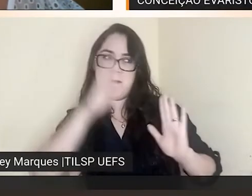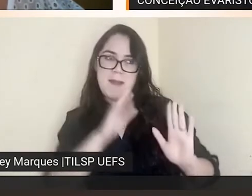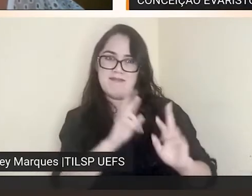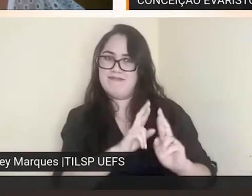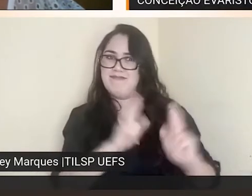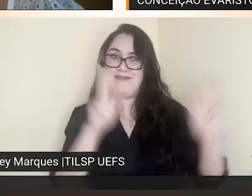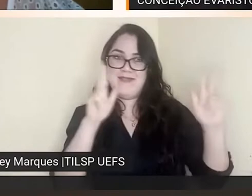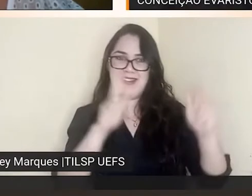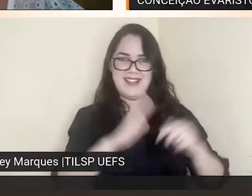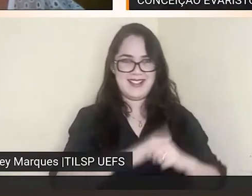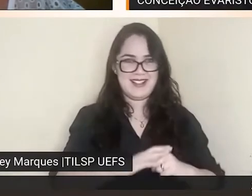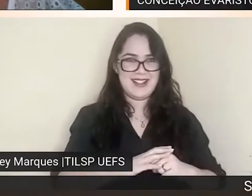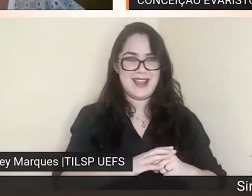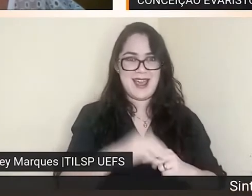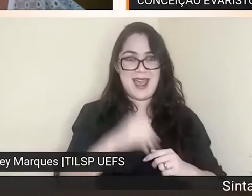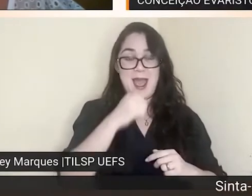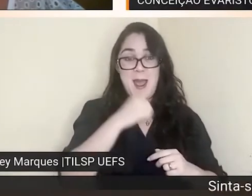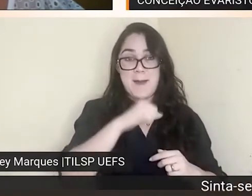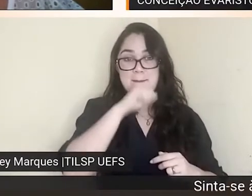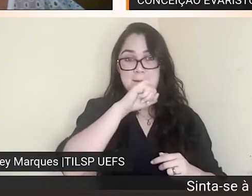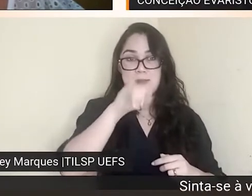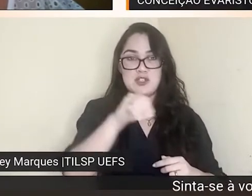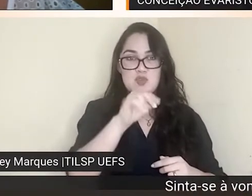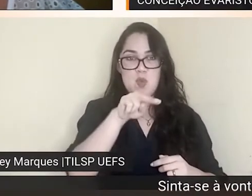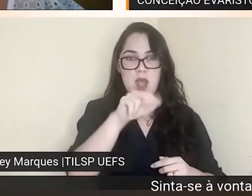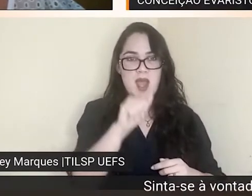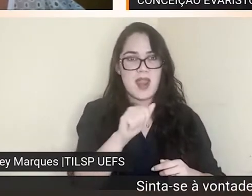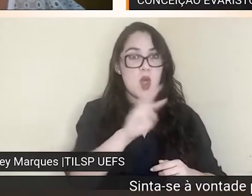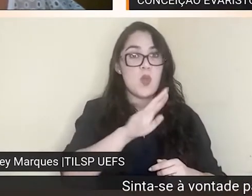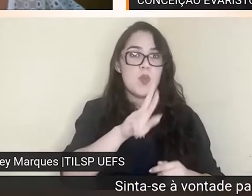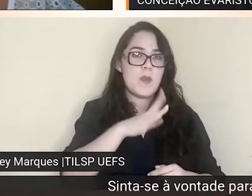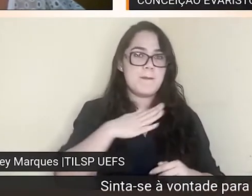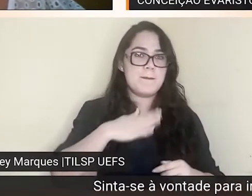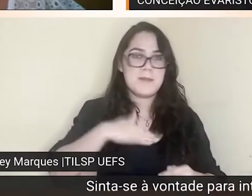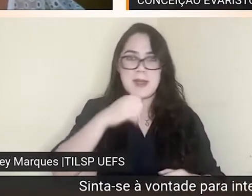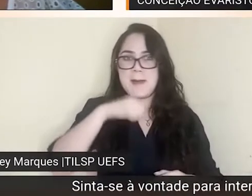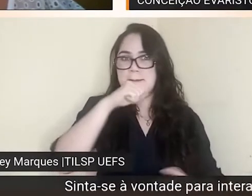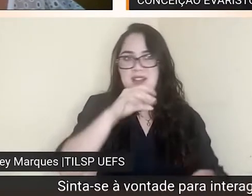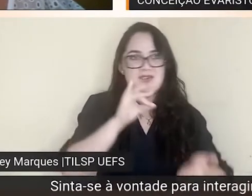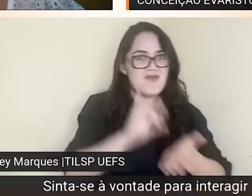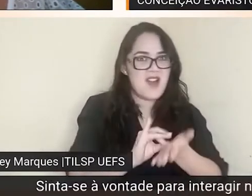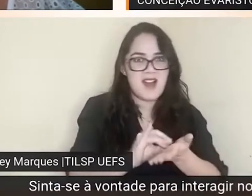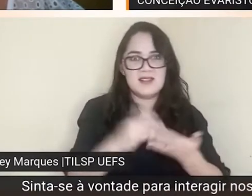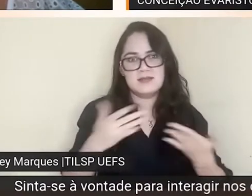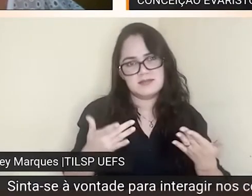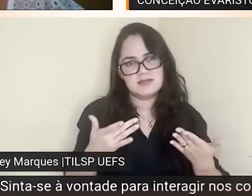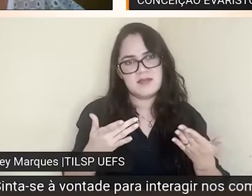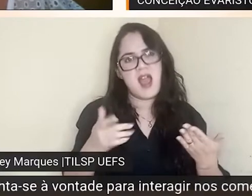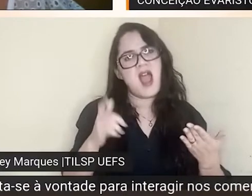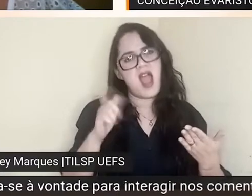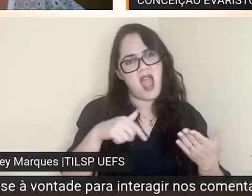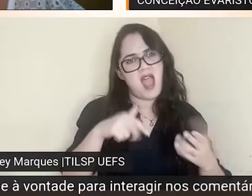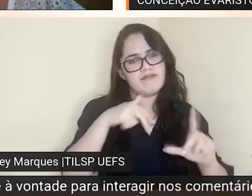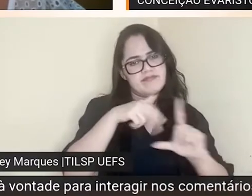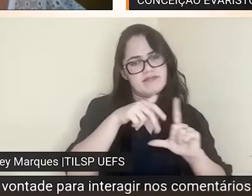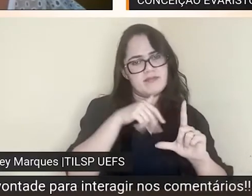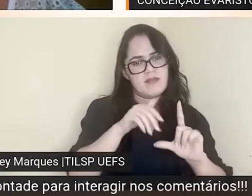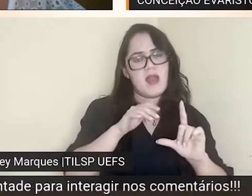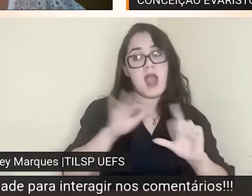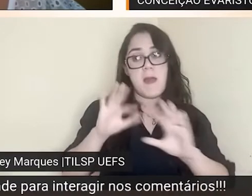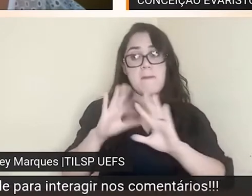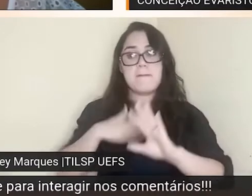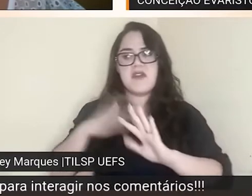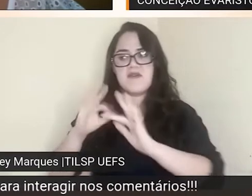é a minha mãe real, concreta. Eu posso dizer que essas pessoas me inspiraram